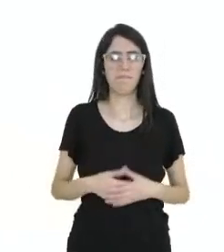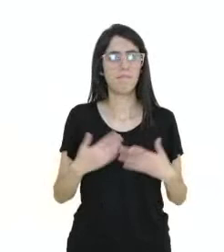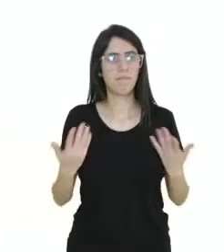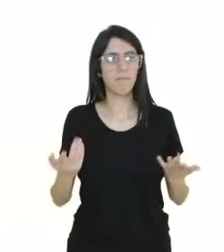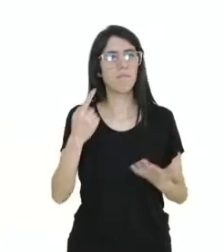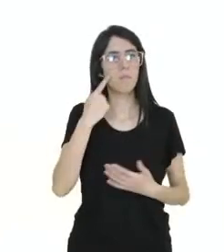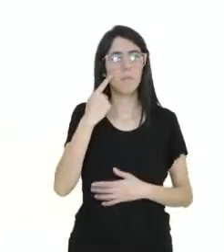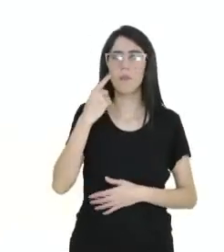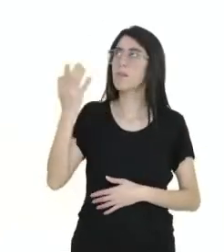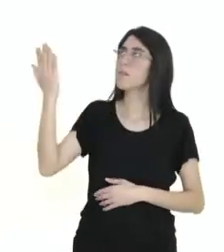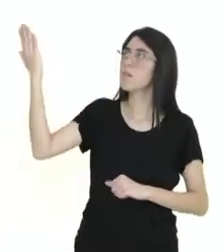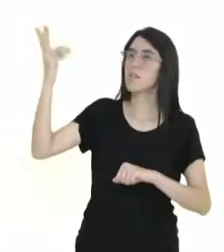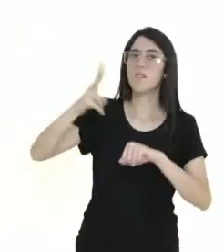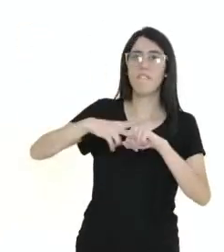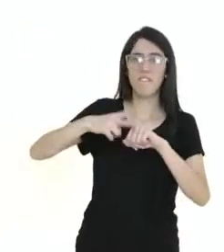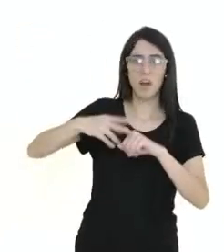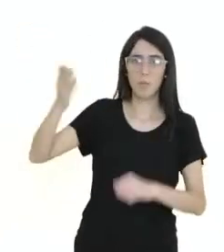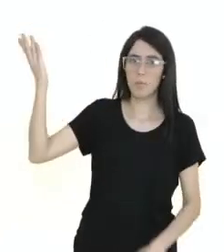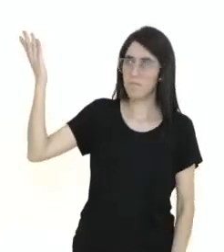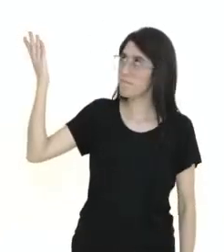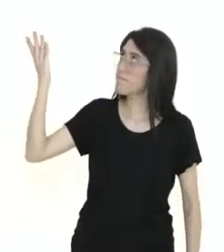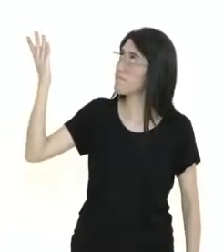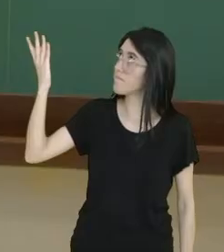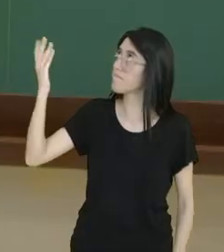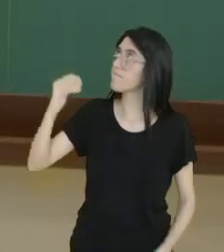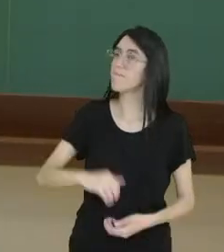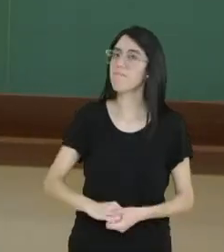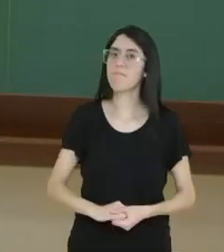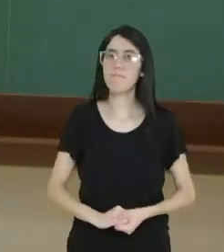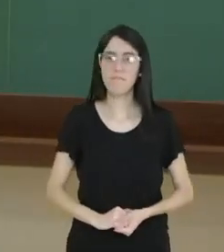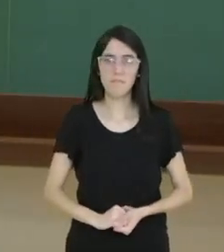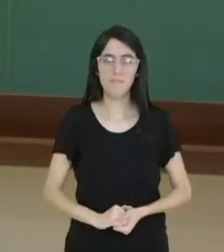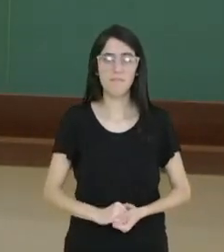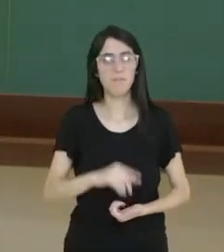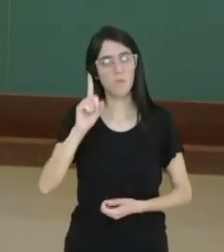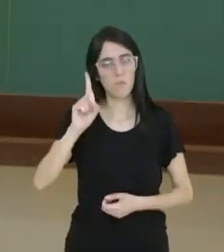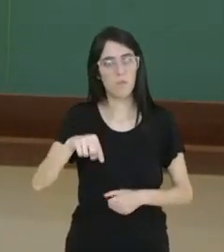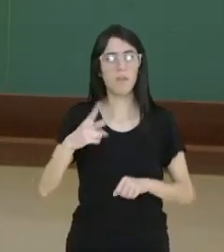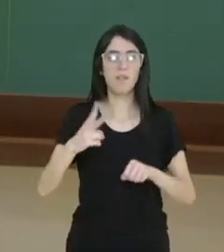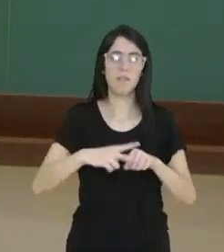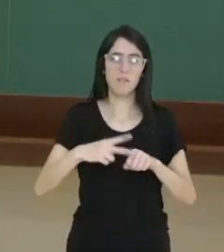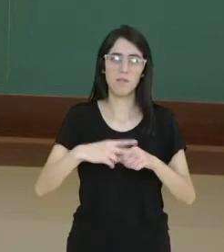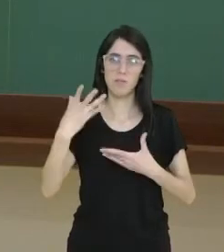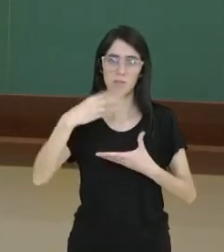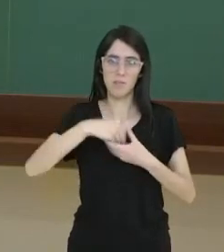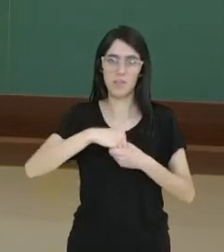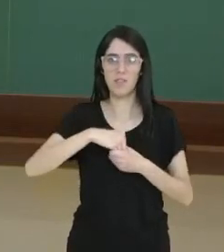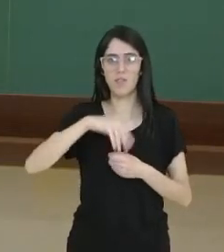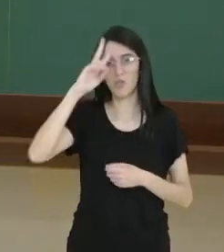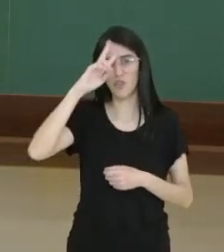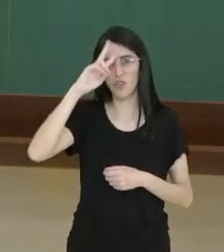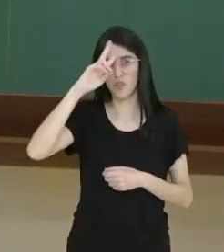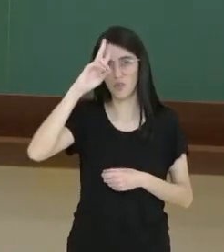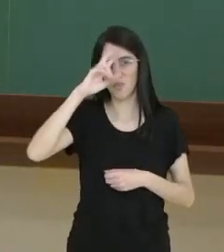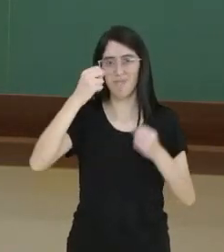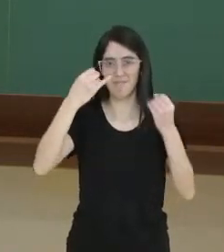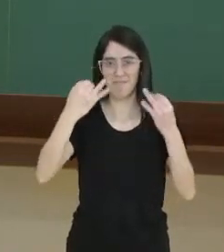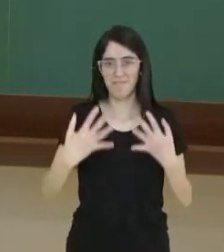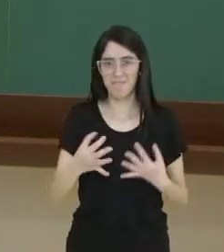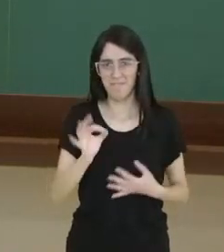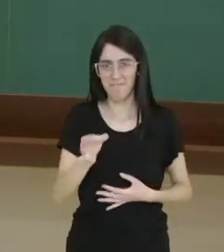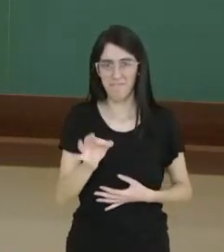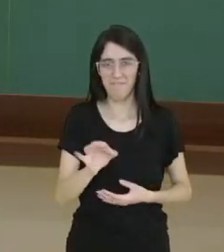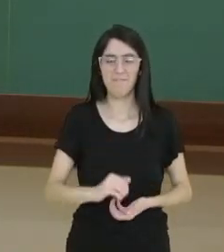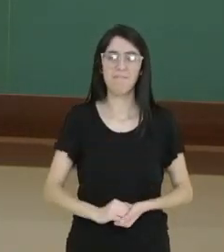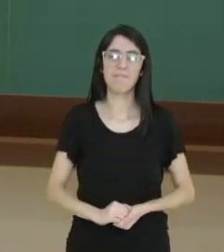aqui, afastou, abriu-se, viu, digo e giravam. Então são os verbos que apareceram aqui no nosso